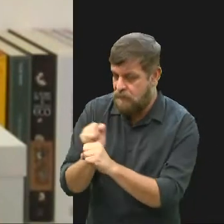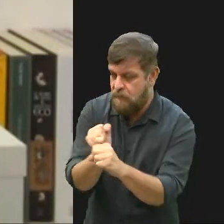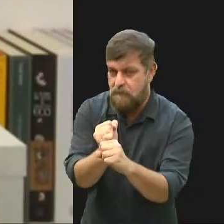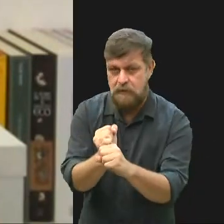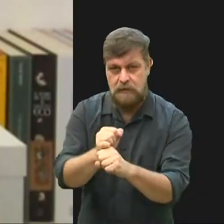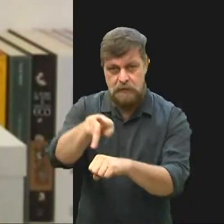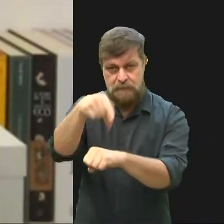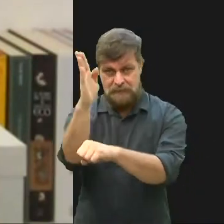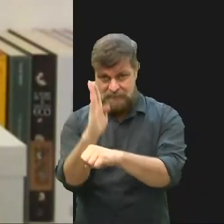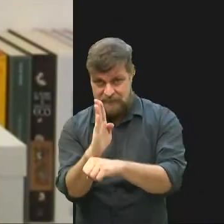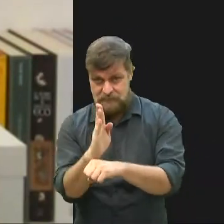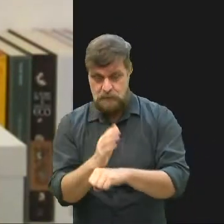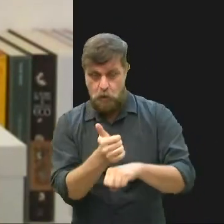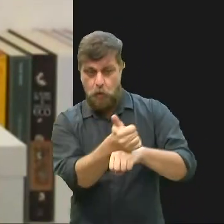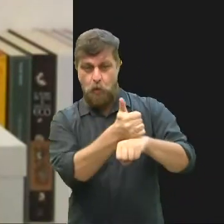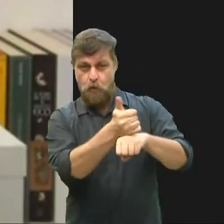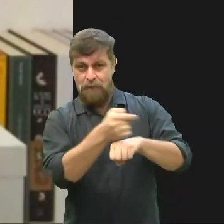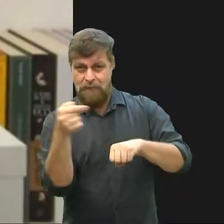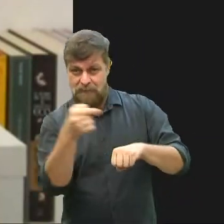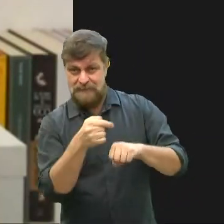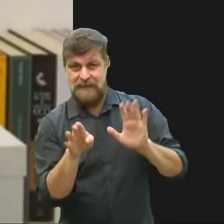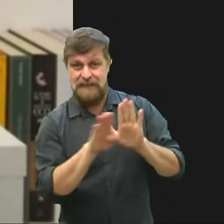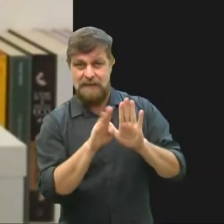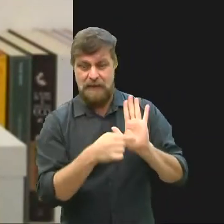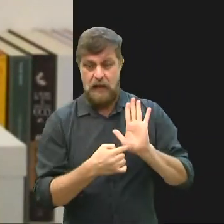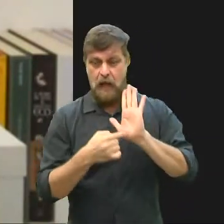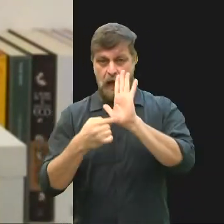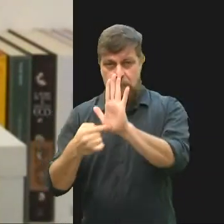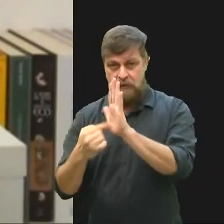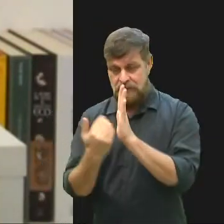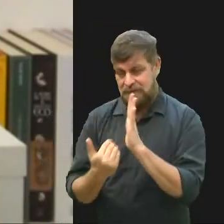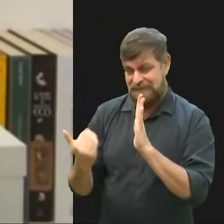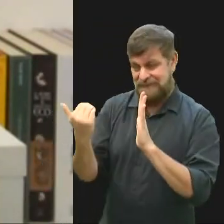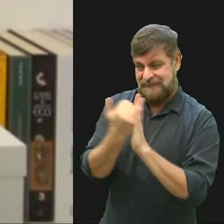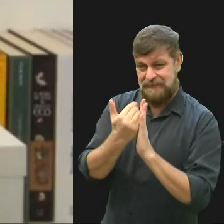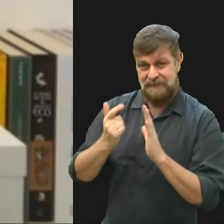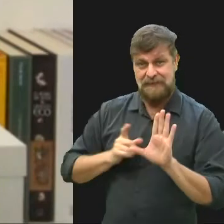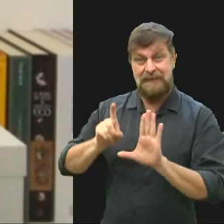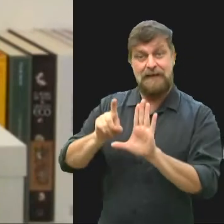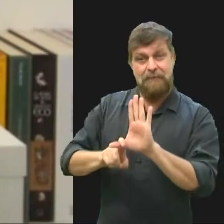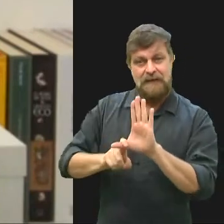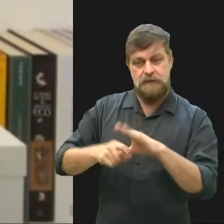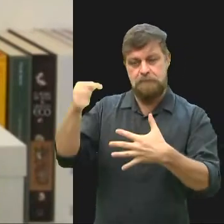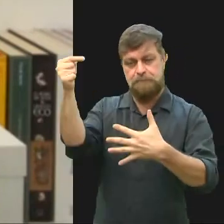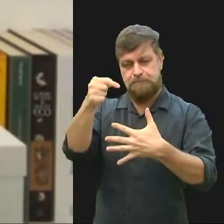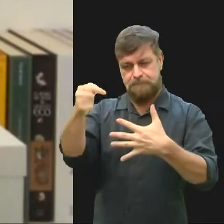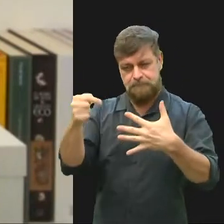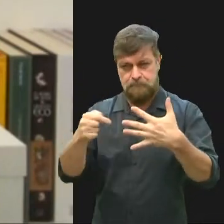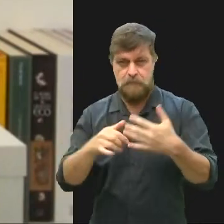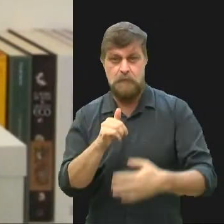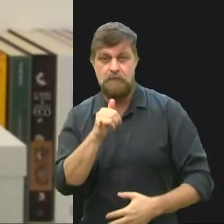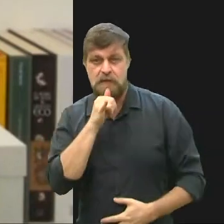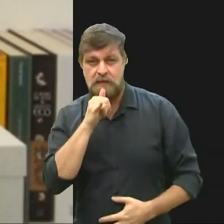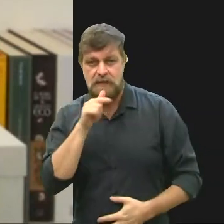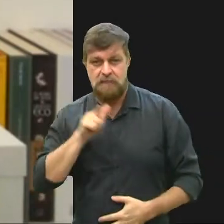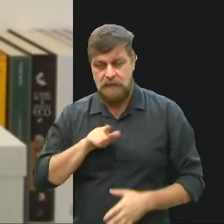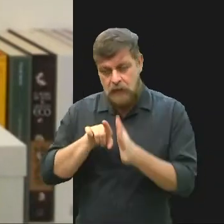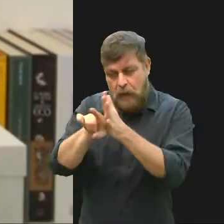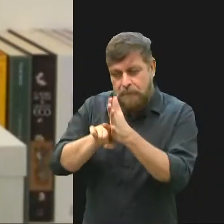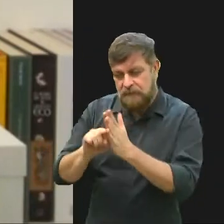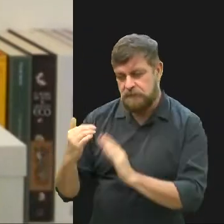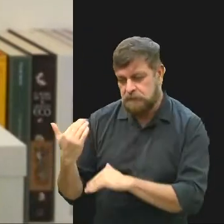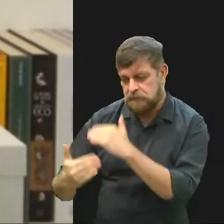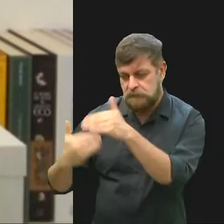país, os especialistas eles também apontam que esse crescimento ele dependerá de outros fatores, como o desenvolvimento de